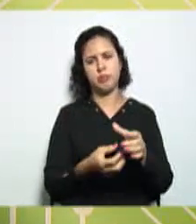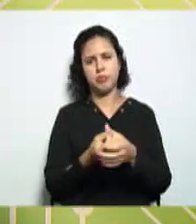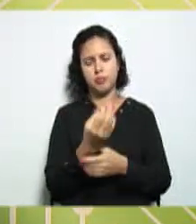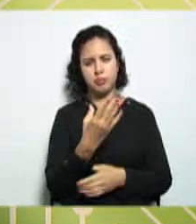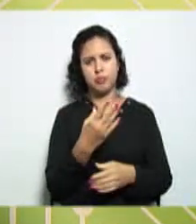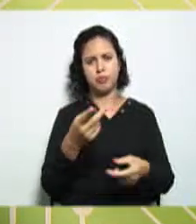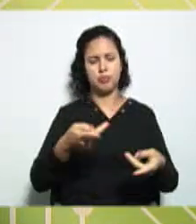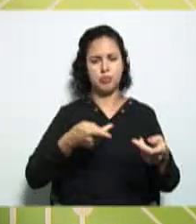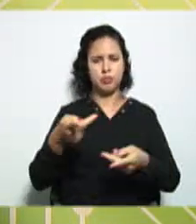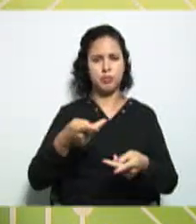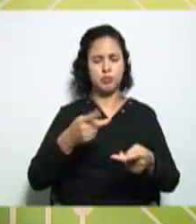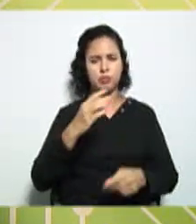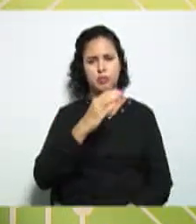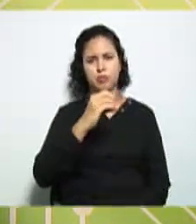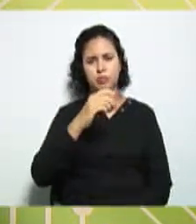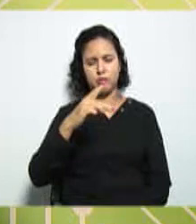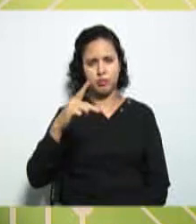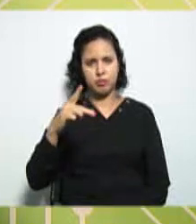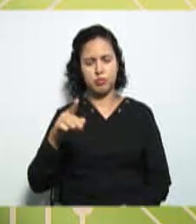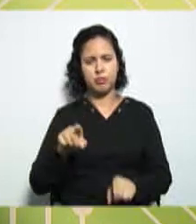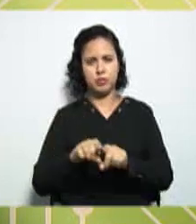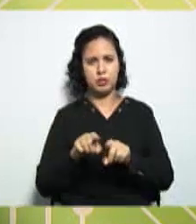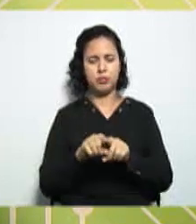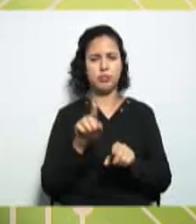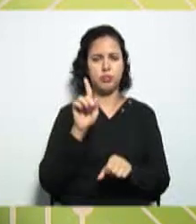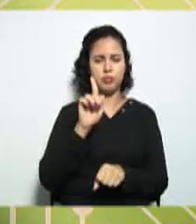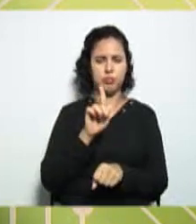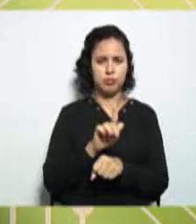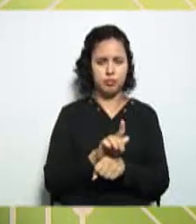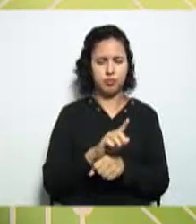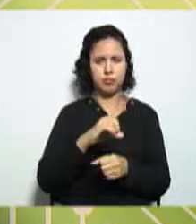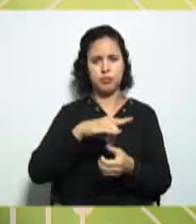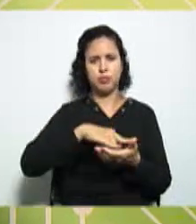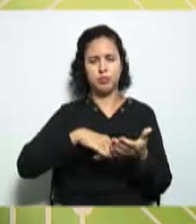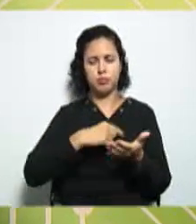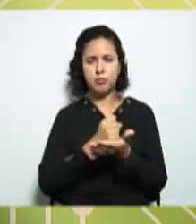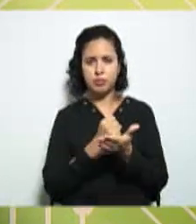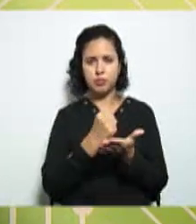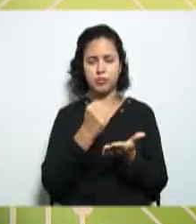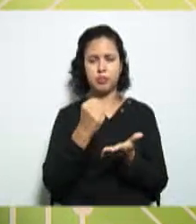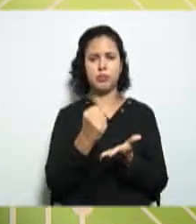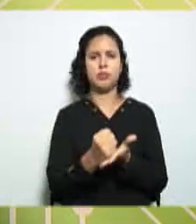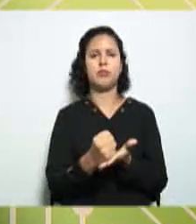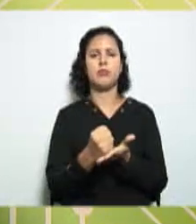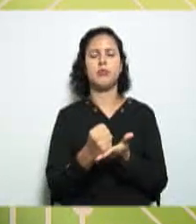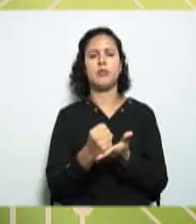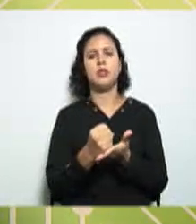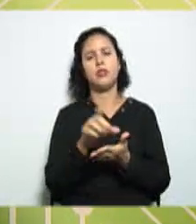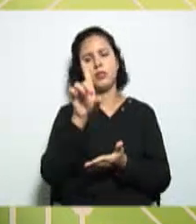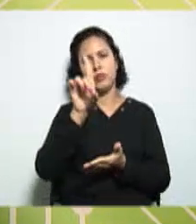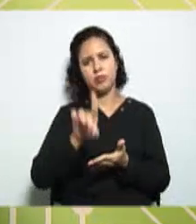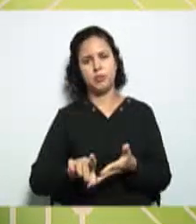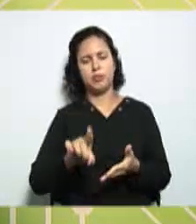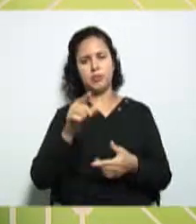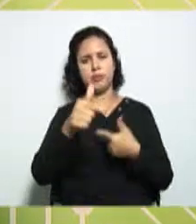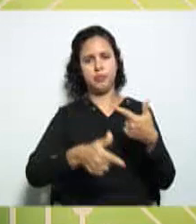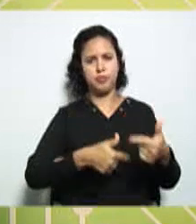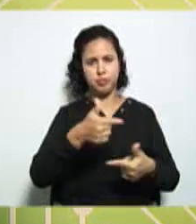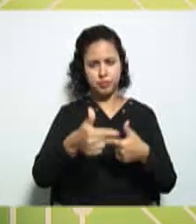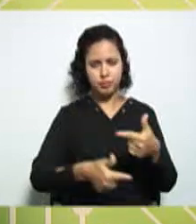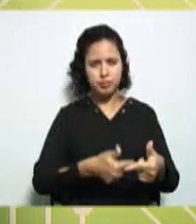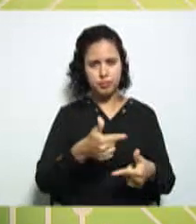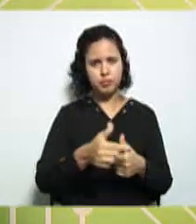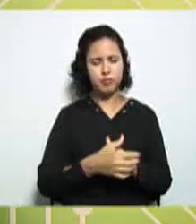em cooperativas, lidar com a gestão de contratos, assegurando a questão dos direitos trabalhistas. Então,